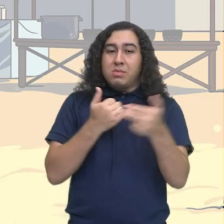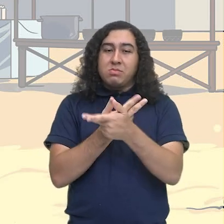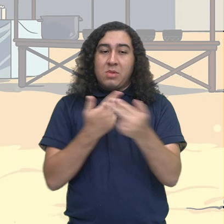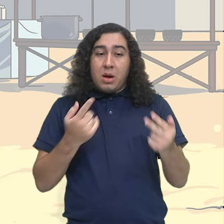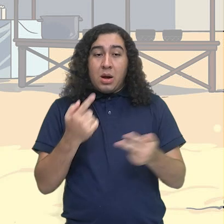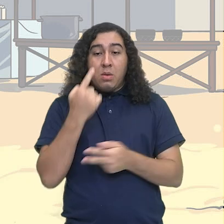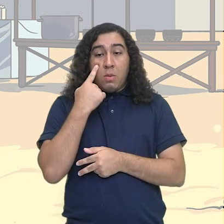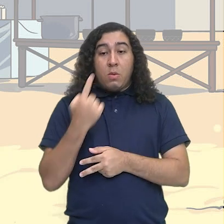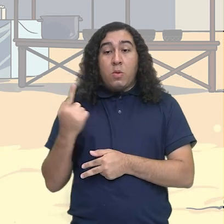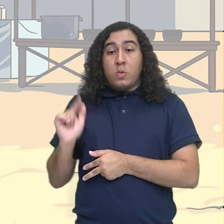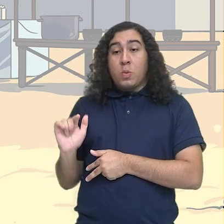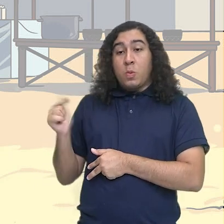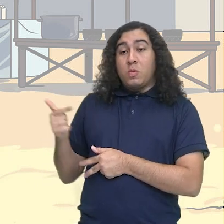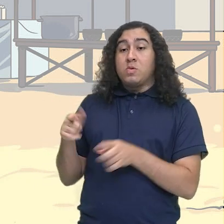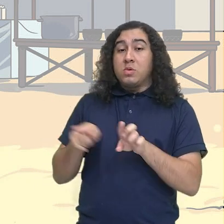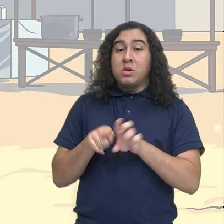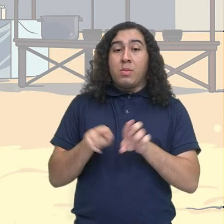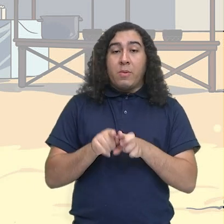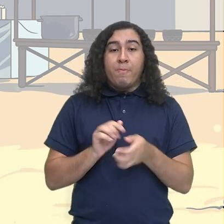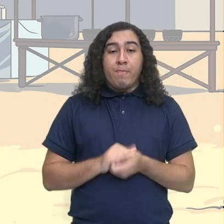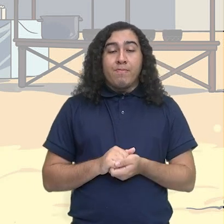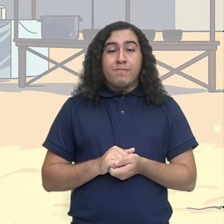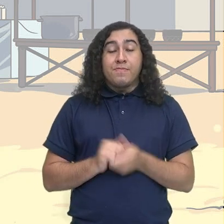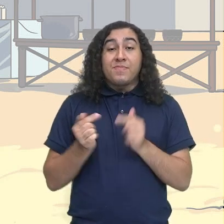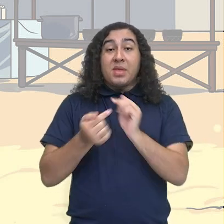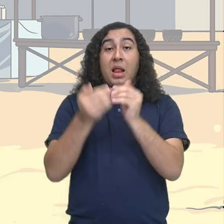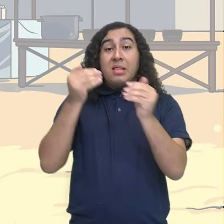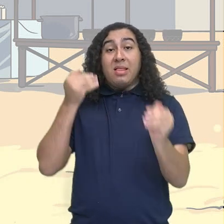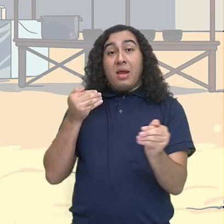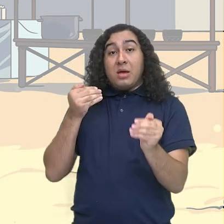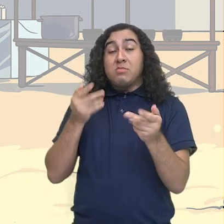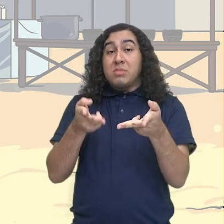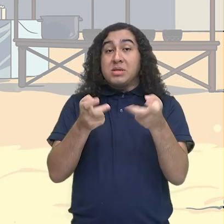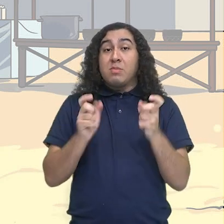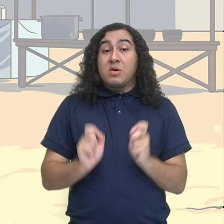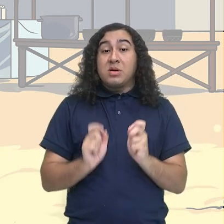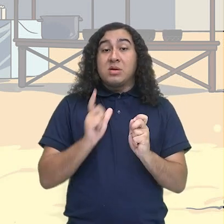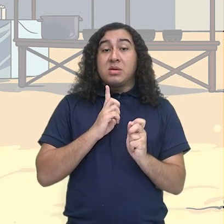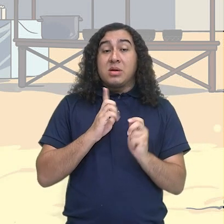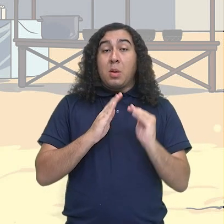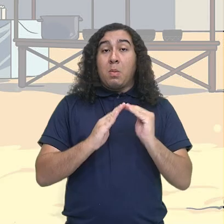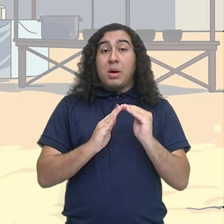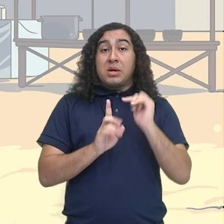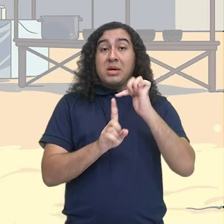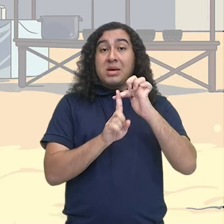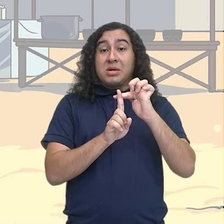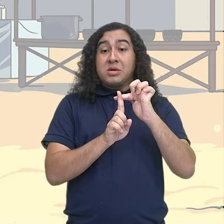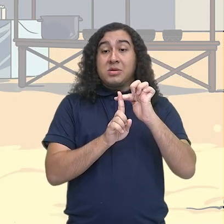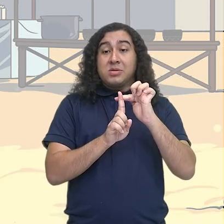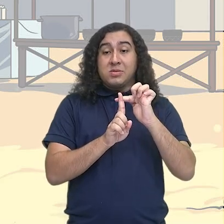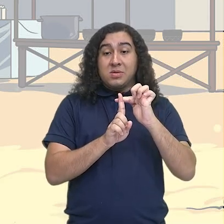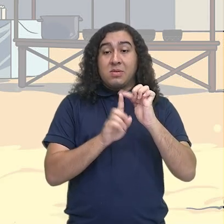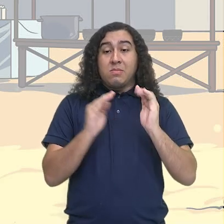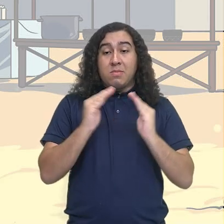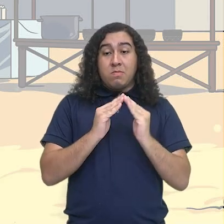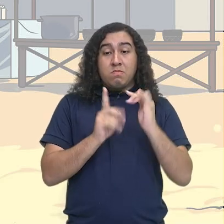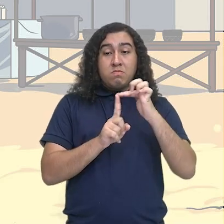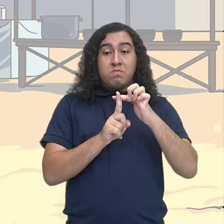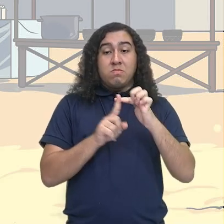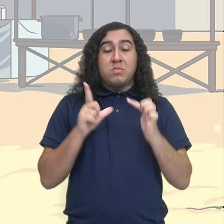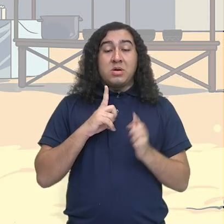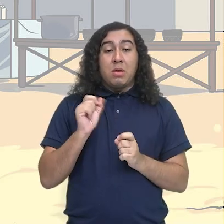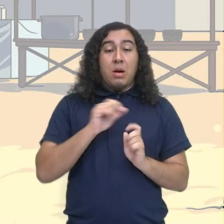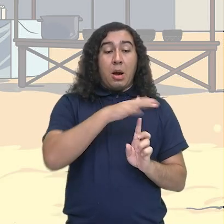lado, desse outro lado também, e ao fundo vocês podem perceber uma igreja. Estas